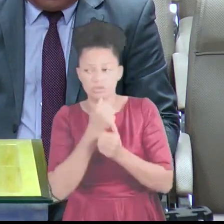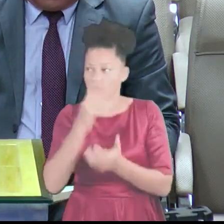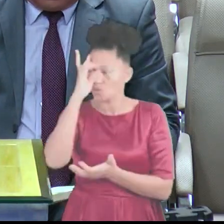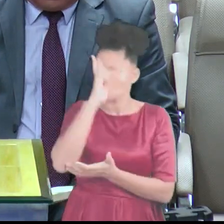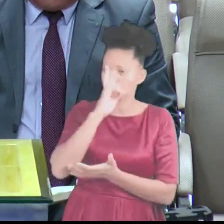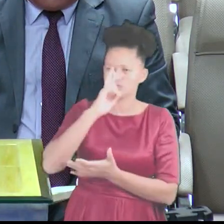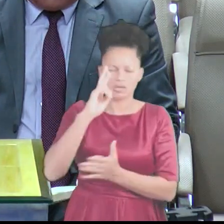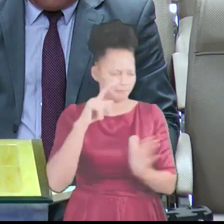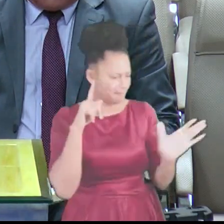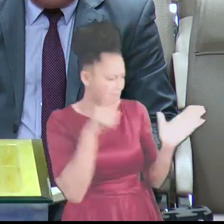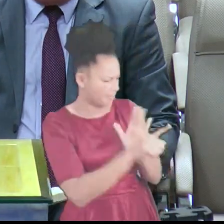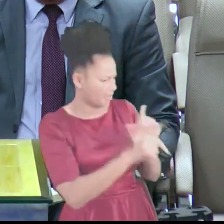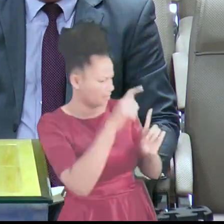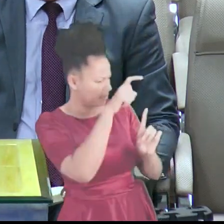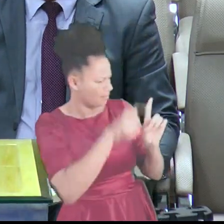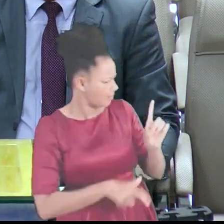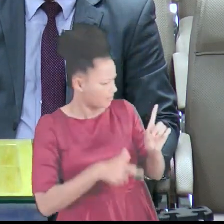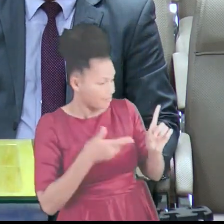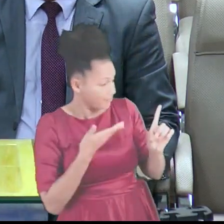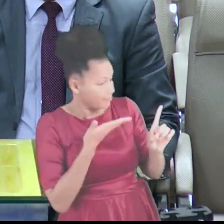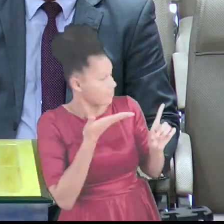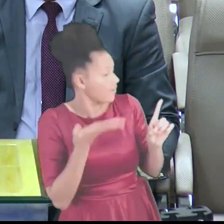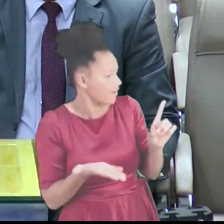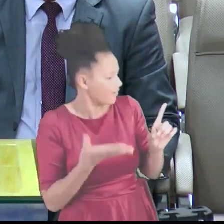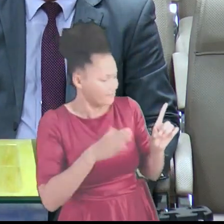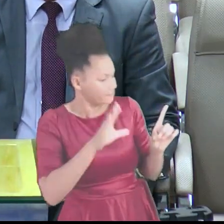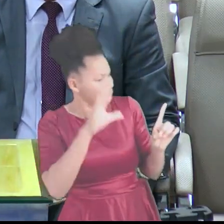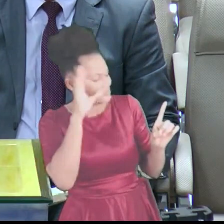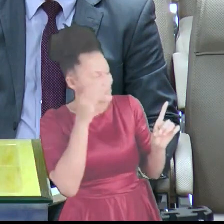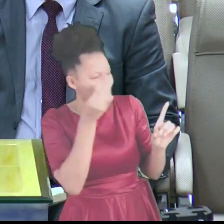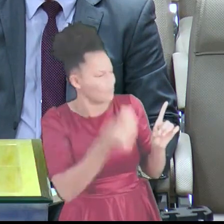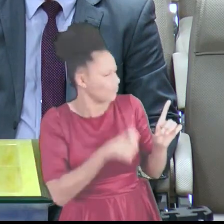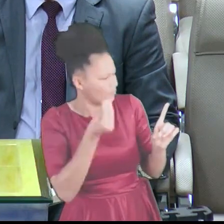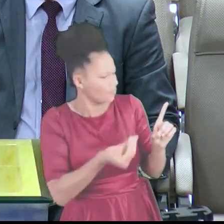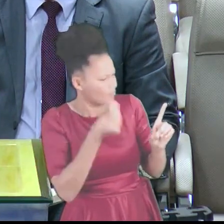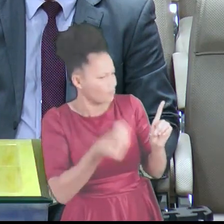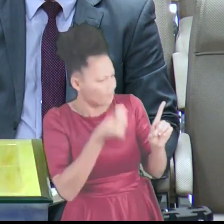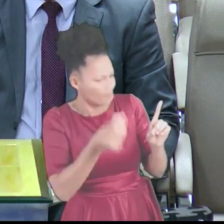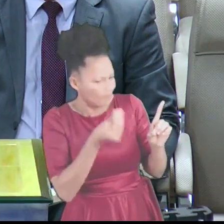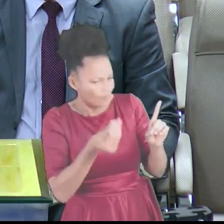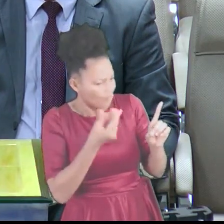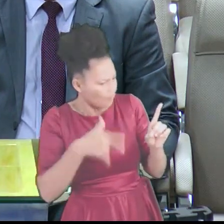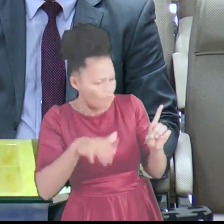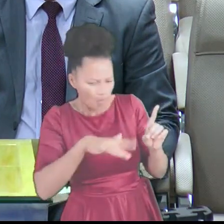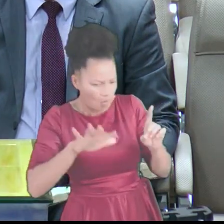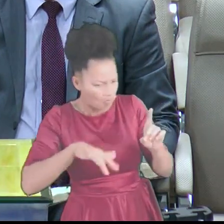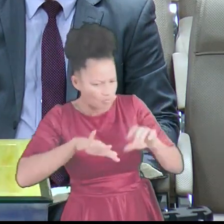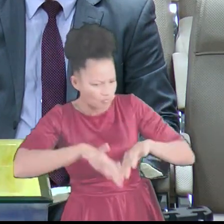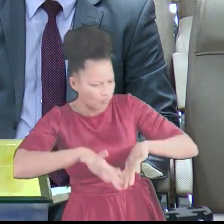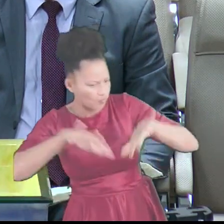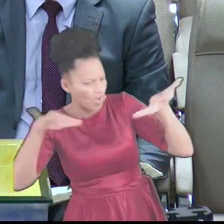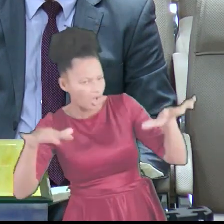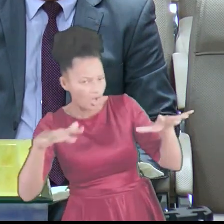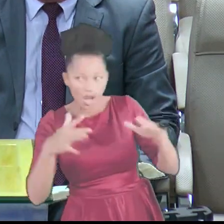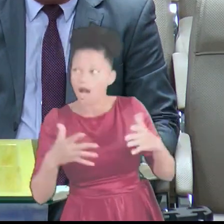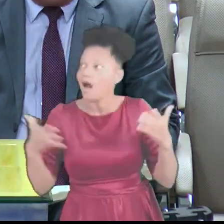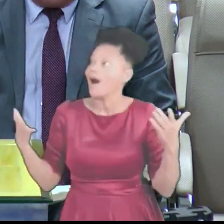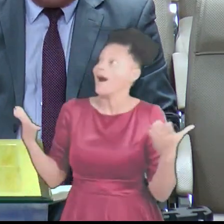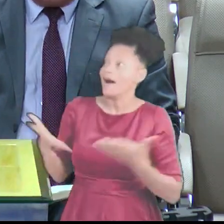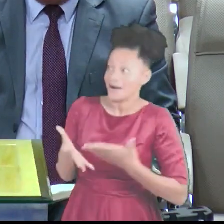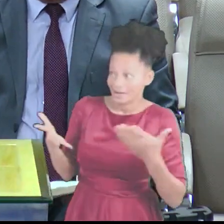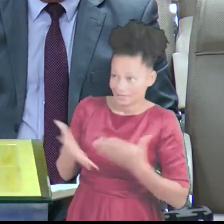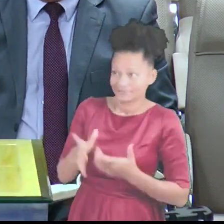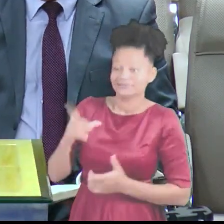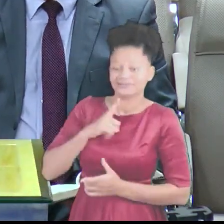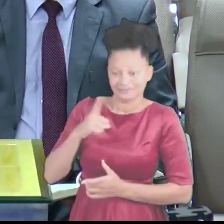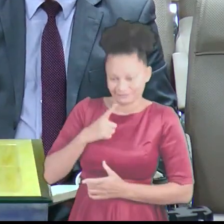Senhor pergunta ao homem de Deus: e aí, Ezequiel, como é que está no vale? Ele disse: agora